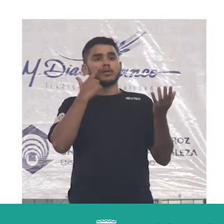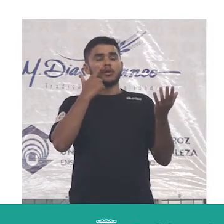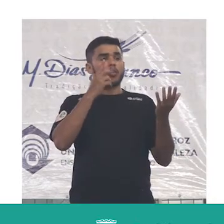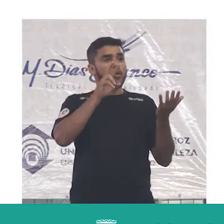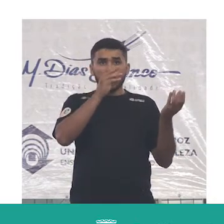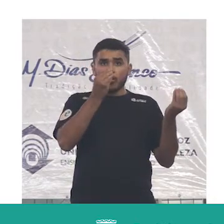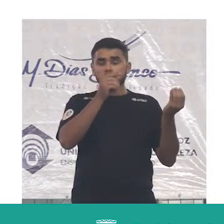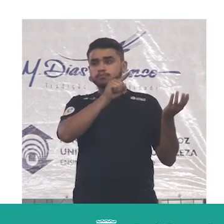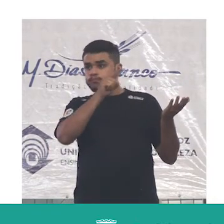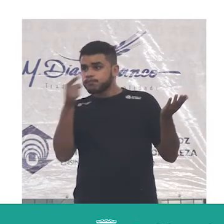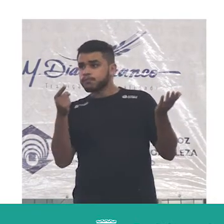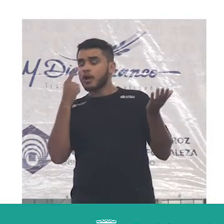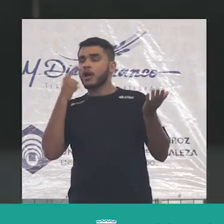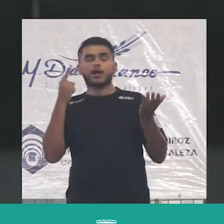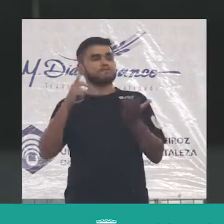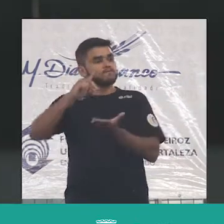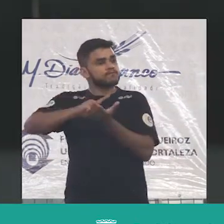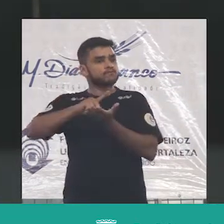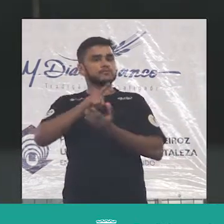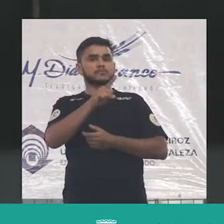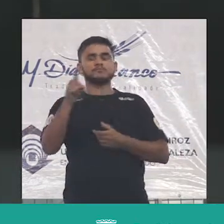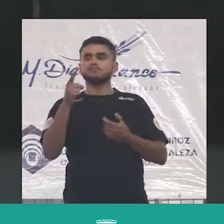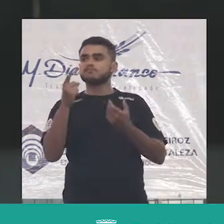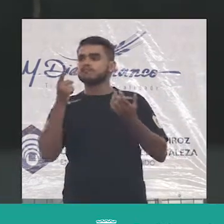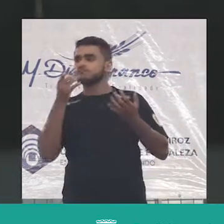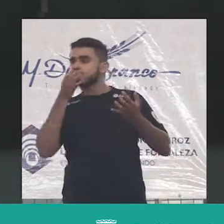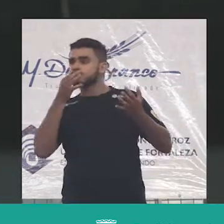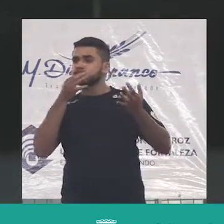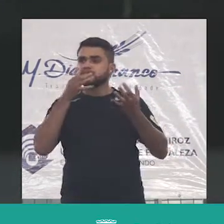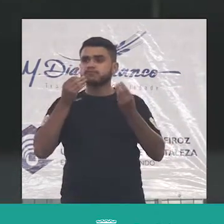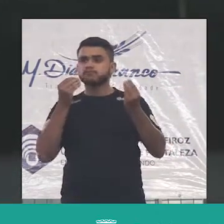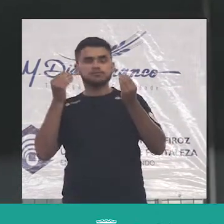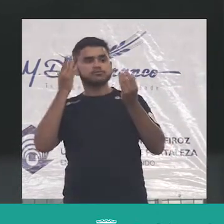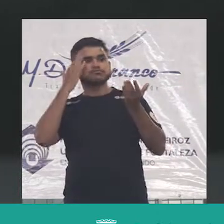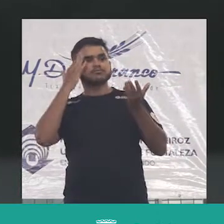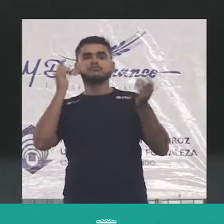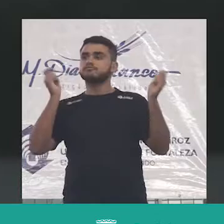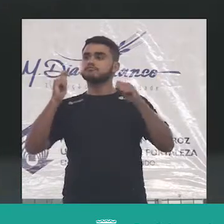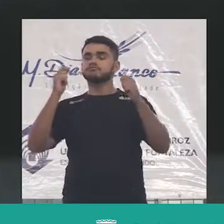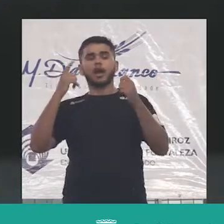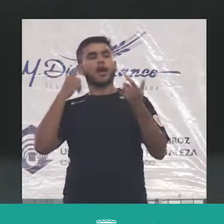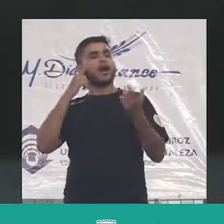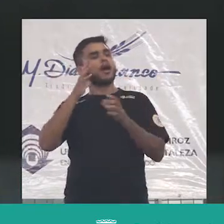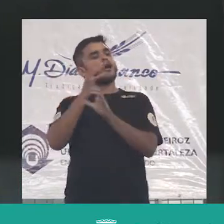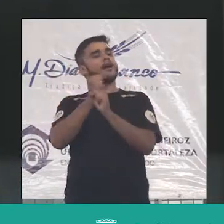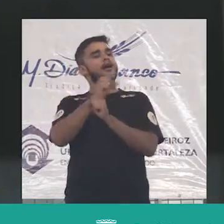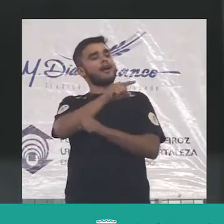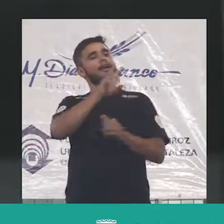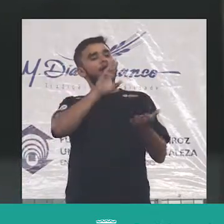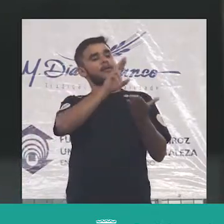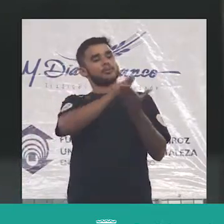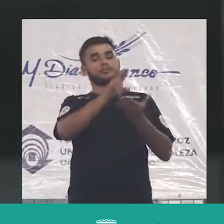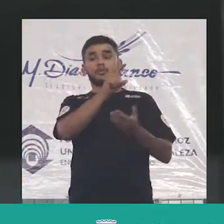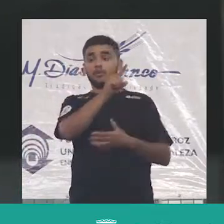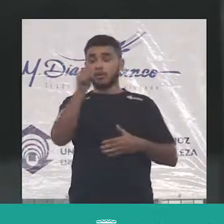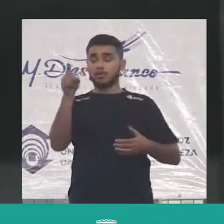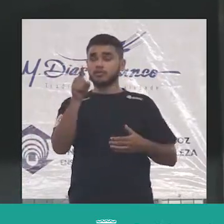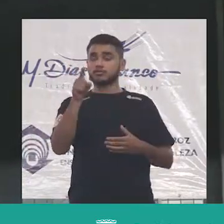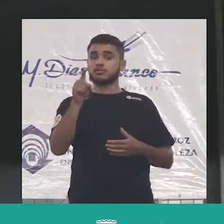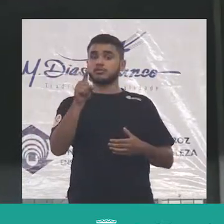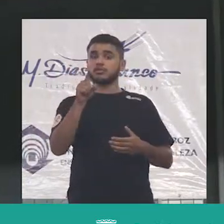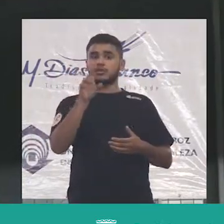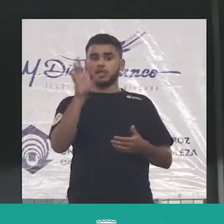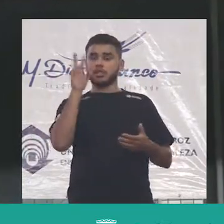realidade, e para você depois agir sobre ela. Quando eu falo em leitura, pessoal, é porque o Enem está avisando